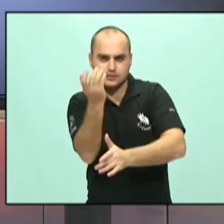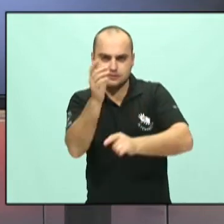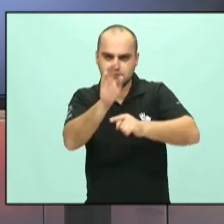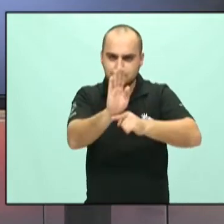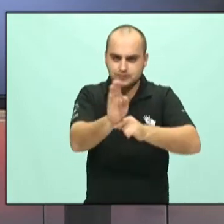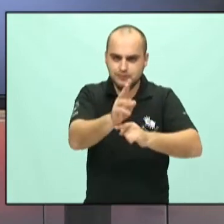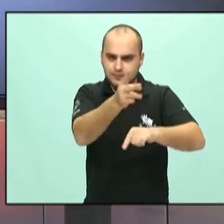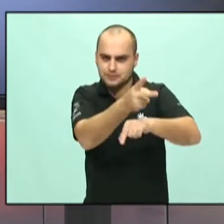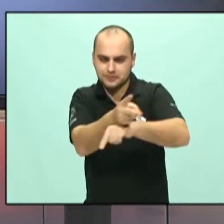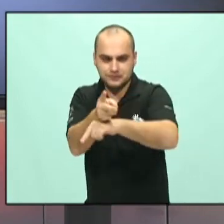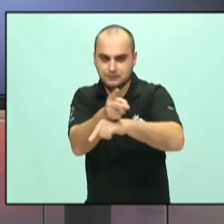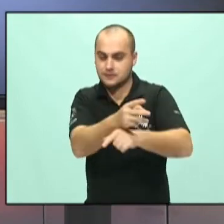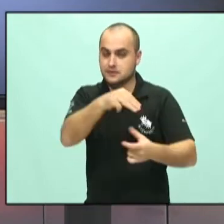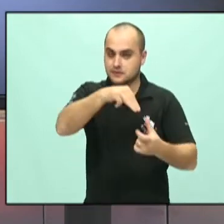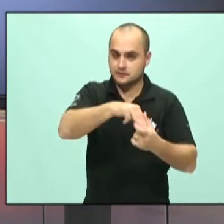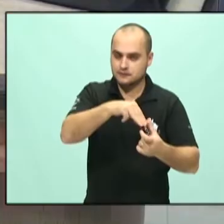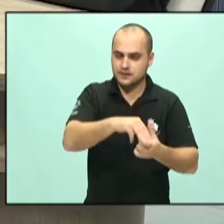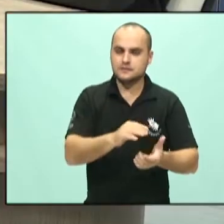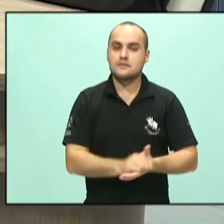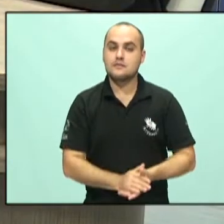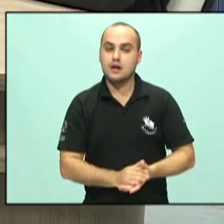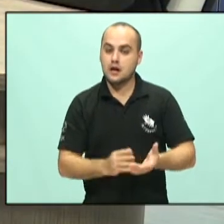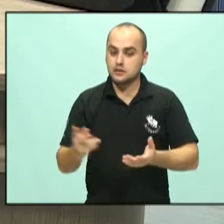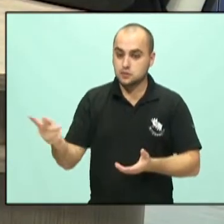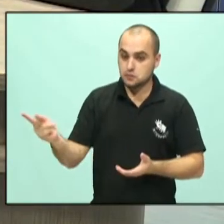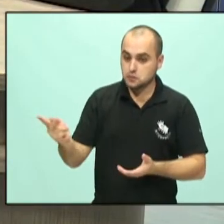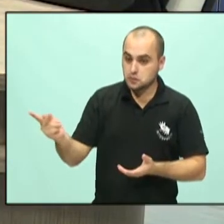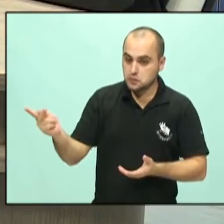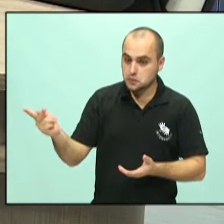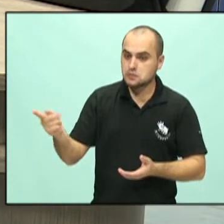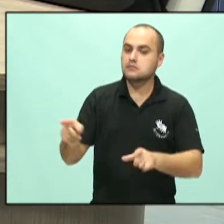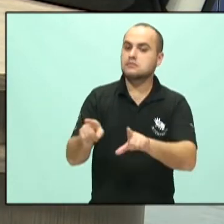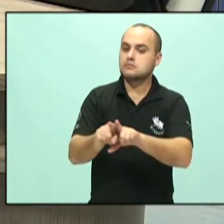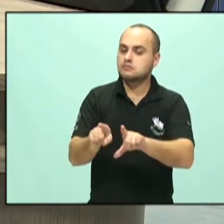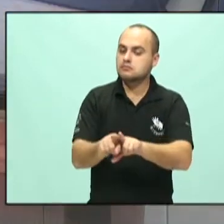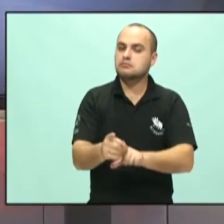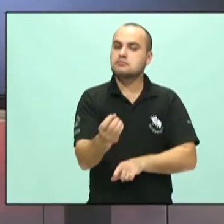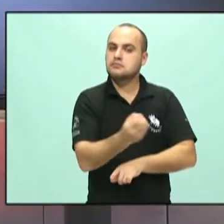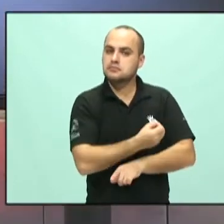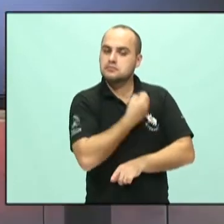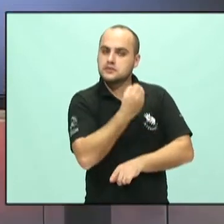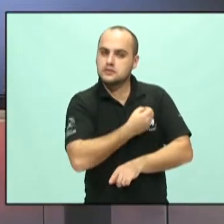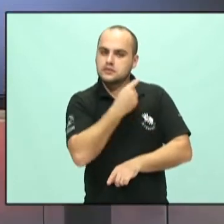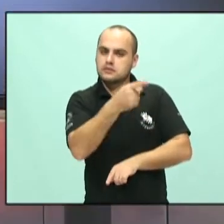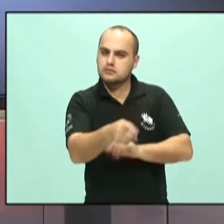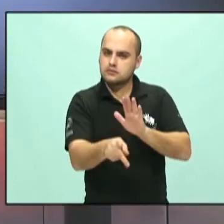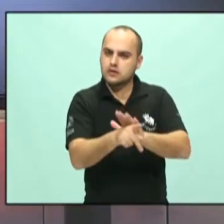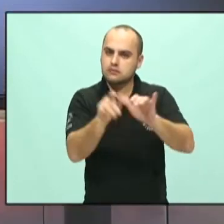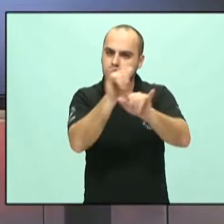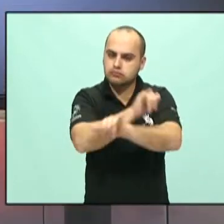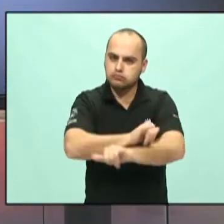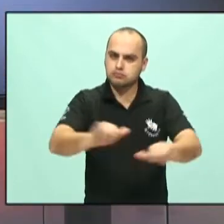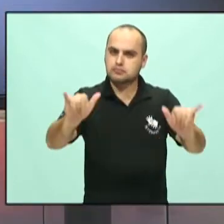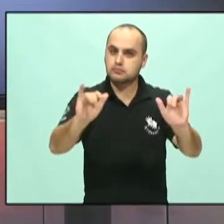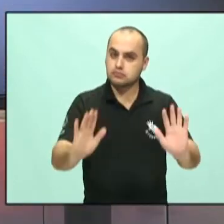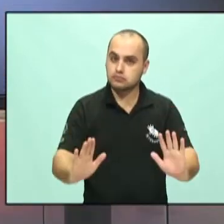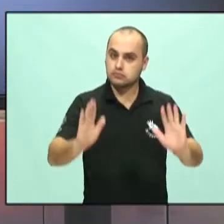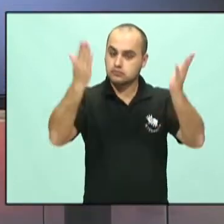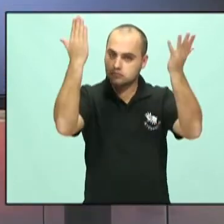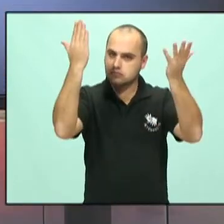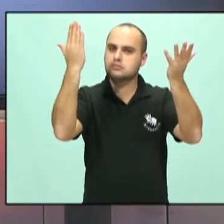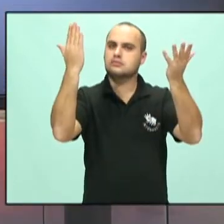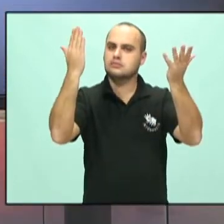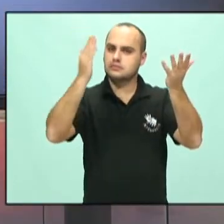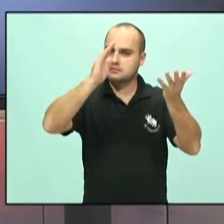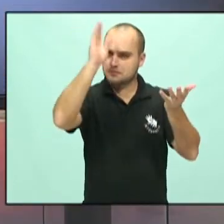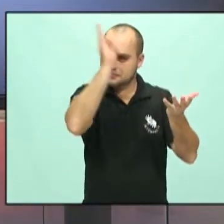a Ifara e a Fernanda, elas que também estão à frente da divulgação e promoção do Festival Nacional de